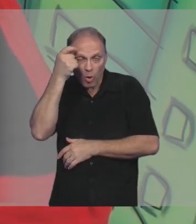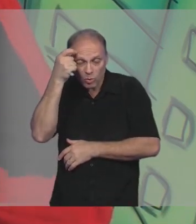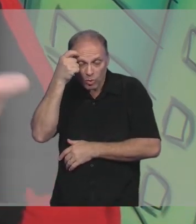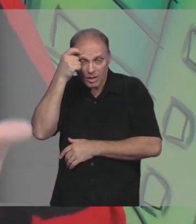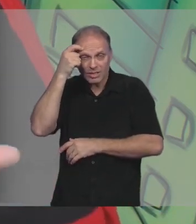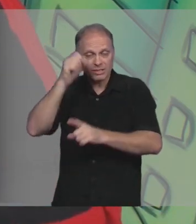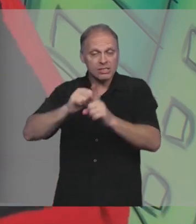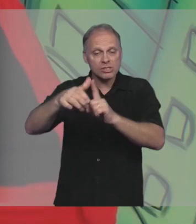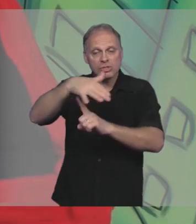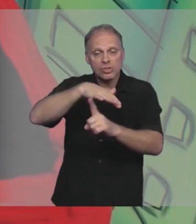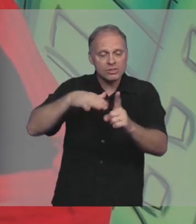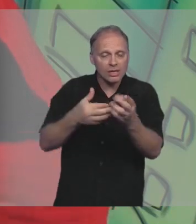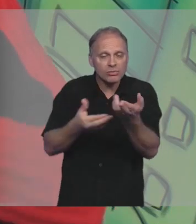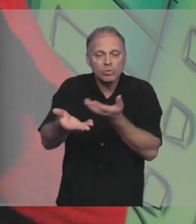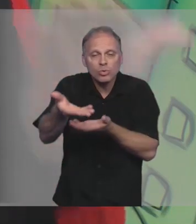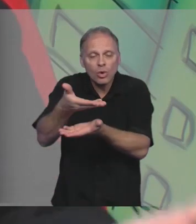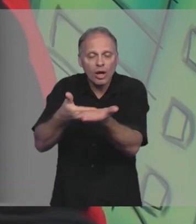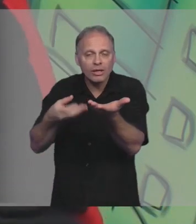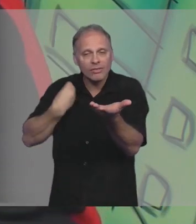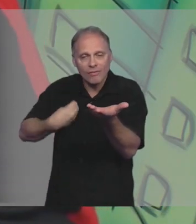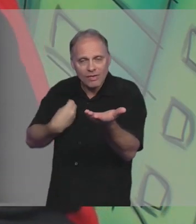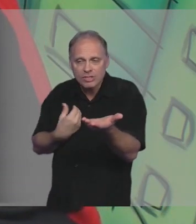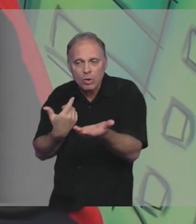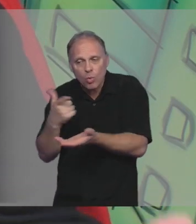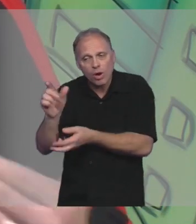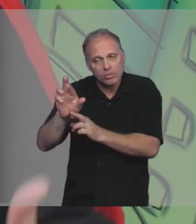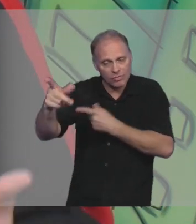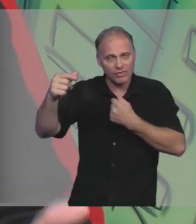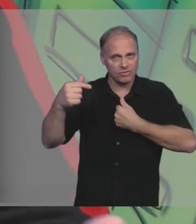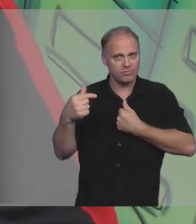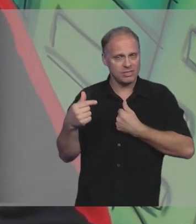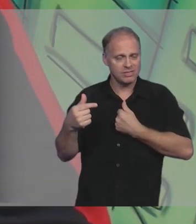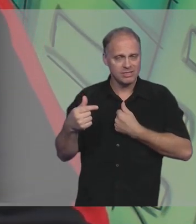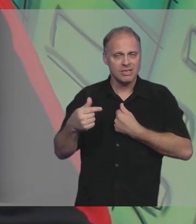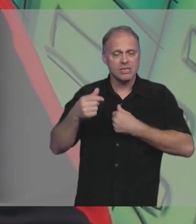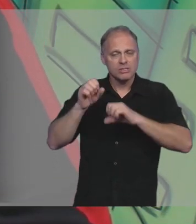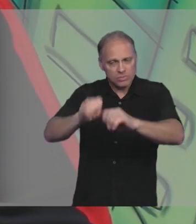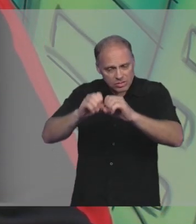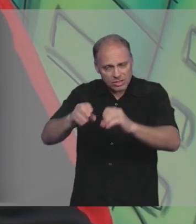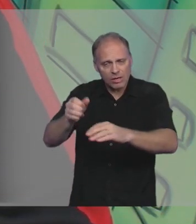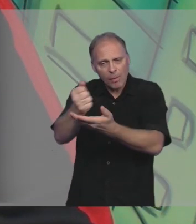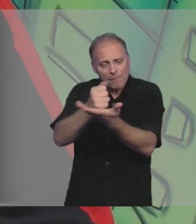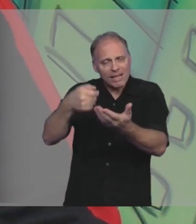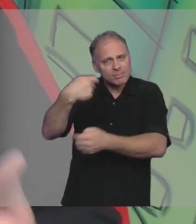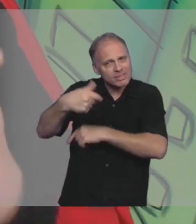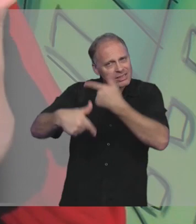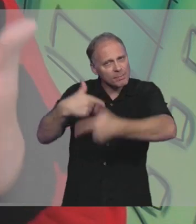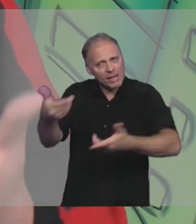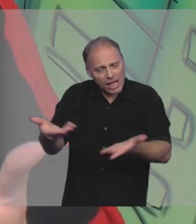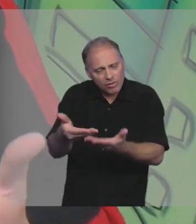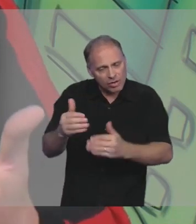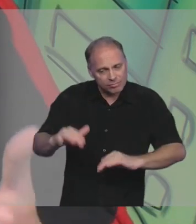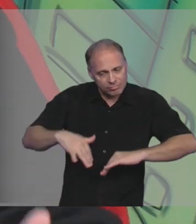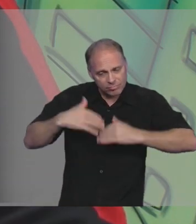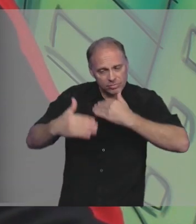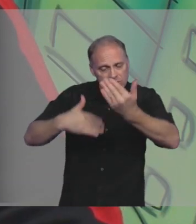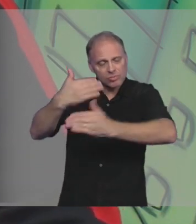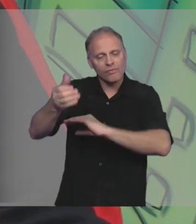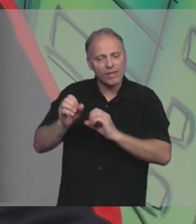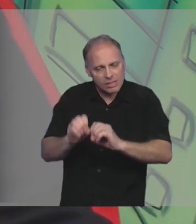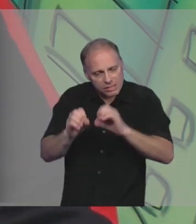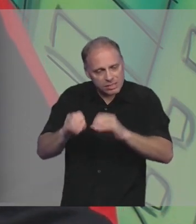e de convivência com o outro e com o outro diferente. Isso que a educação básica tem que trabalhar agora e desenvolver isto,